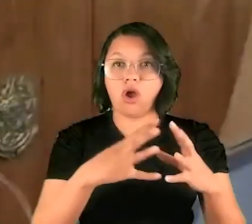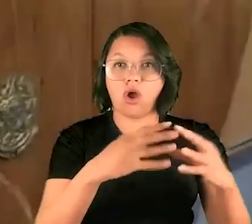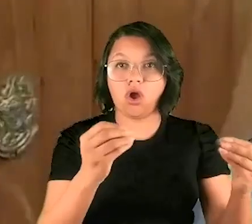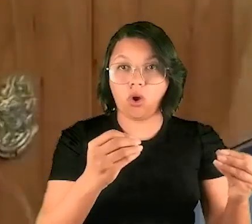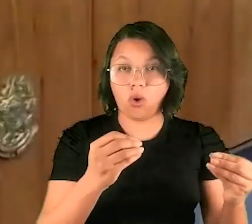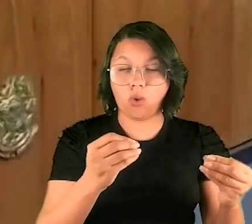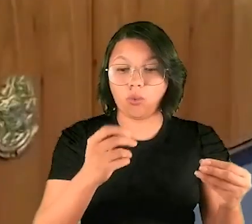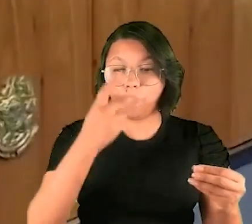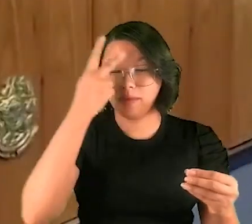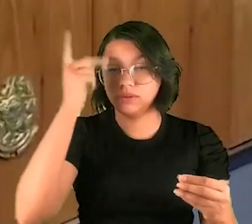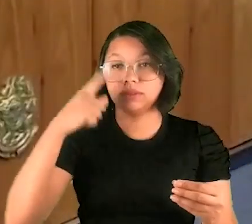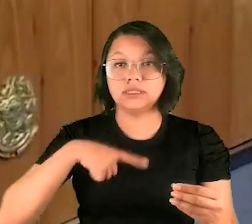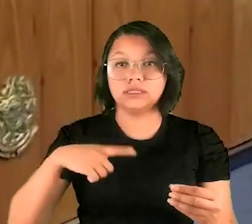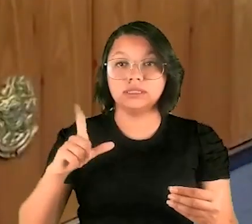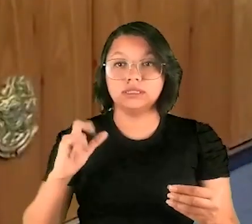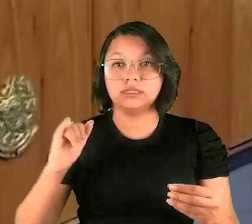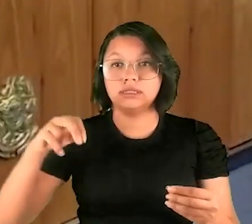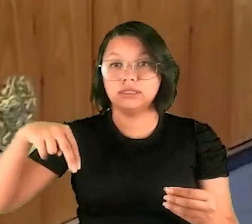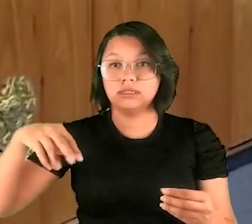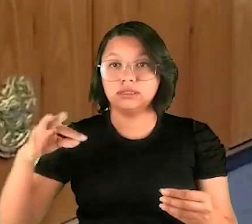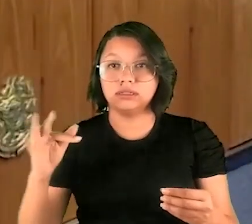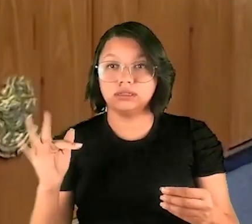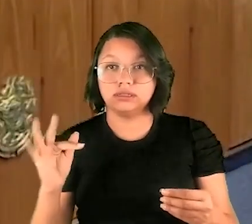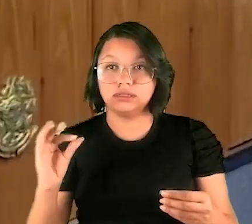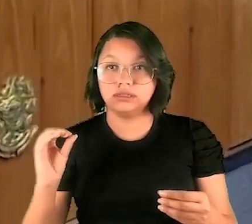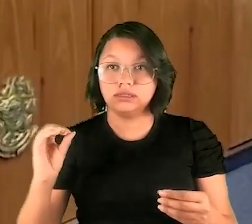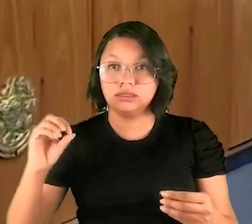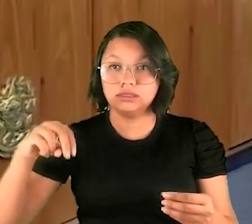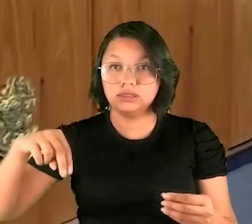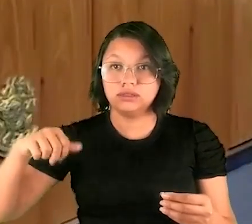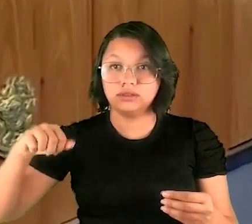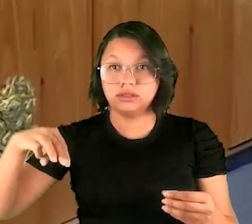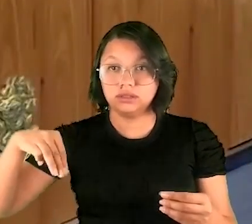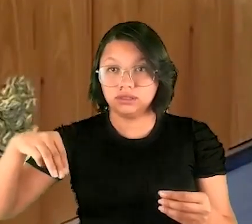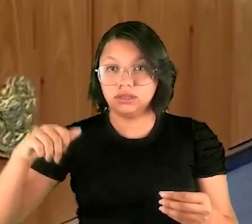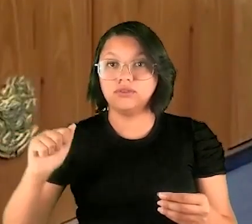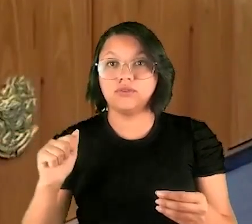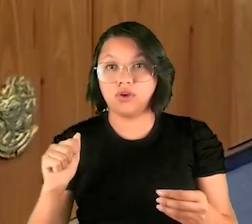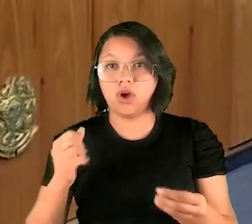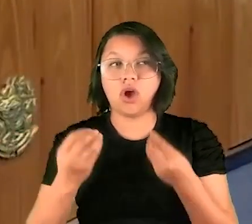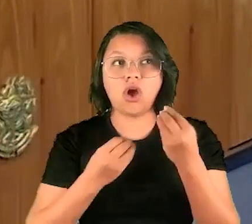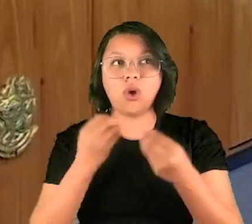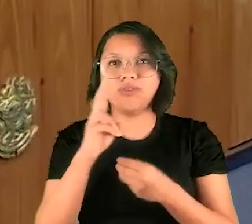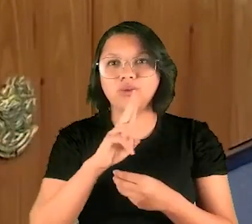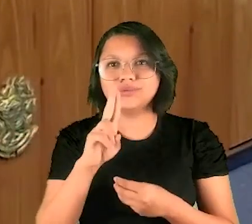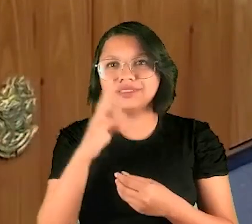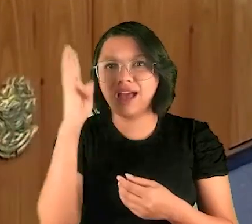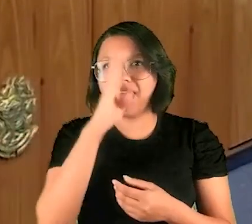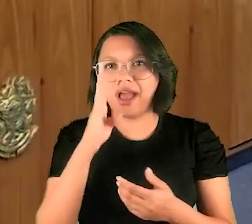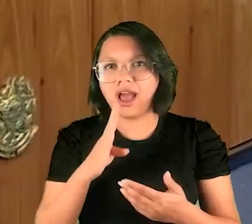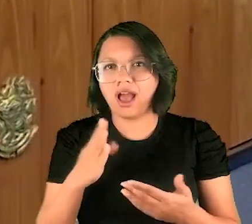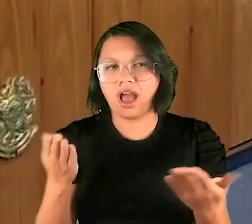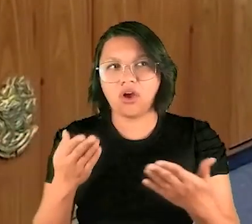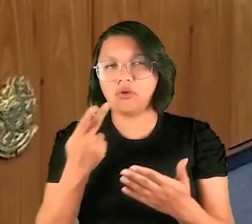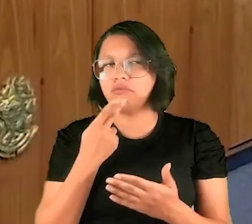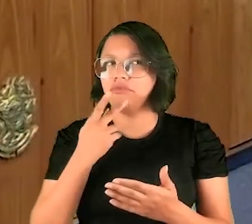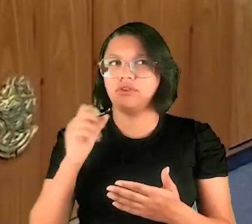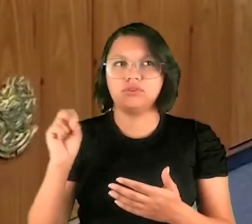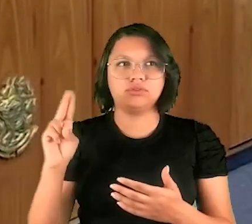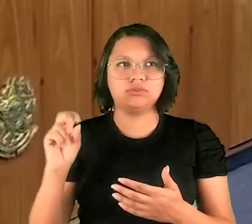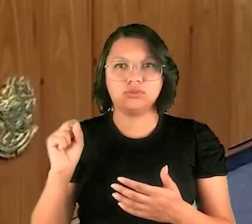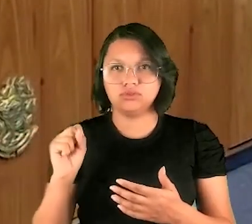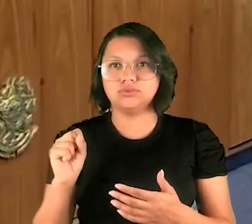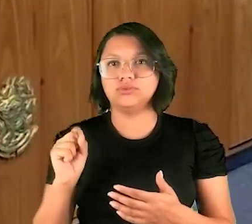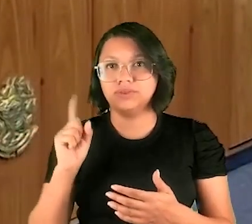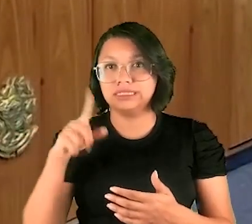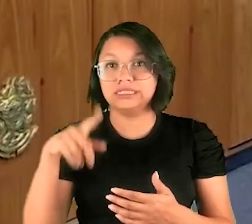linfoma refratário, né? Como isso vai ser incorporado no Brasil? Não estou nem falando do SUS agora, sabe, doutor Djalma, isso vai ser um